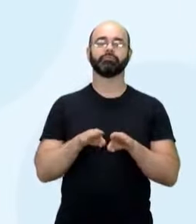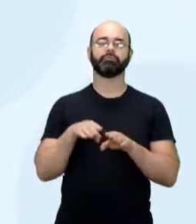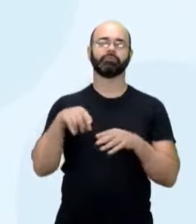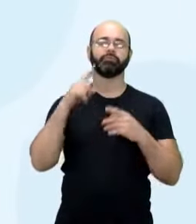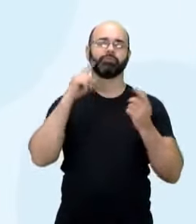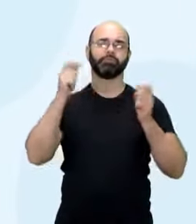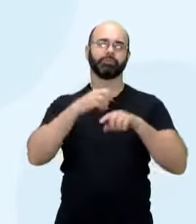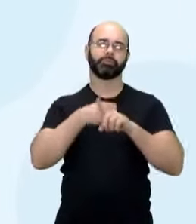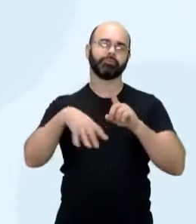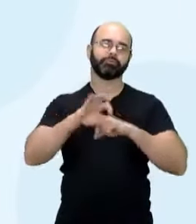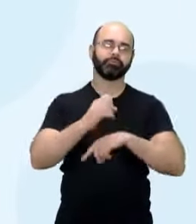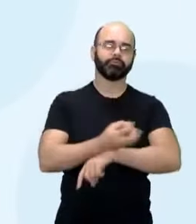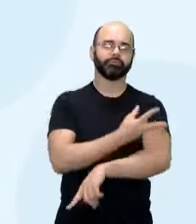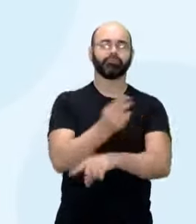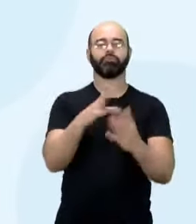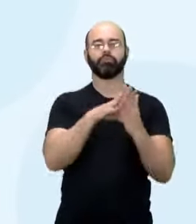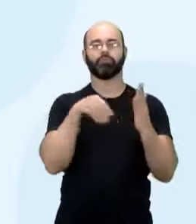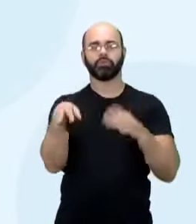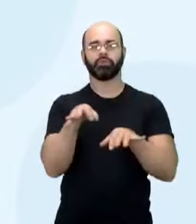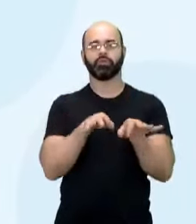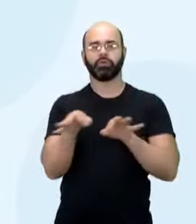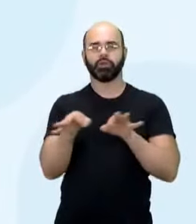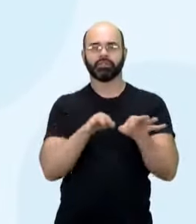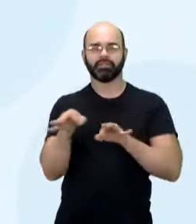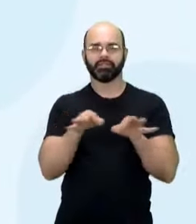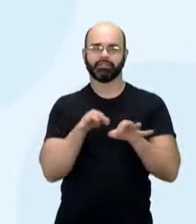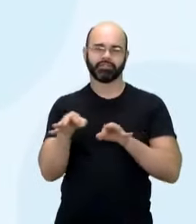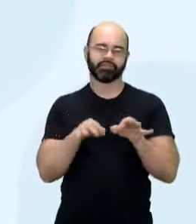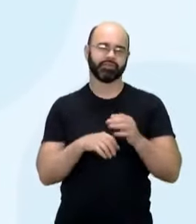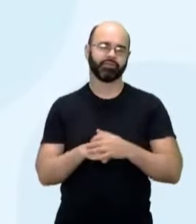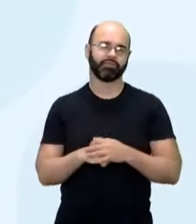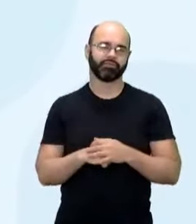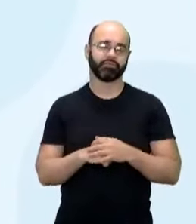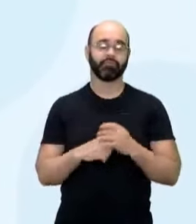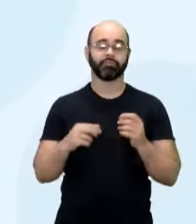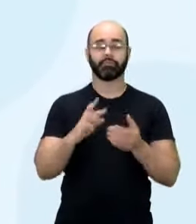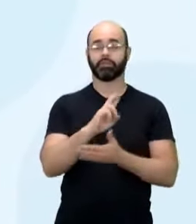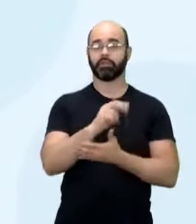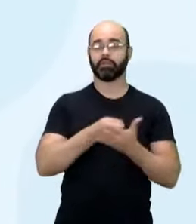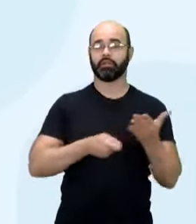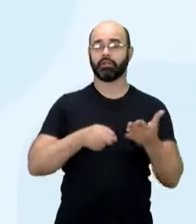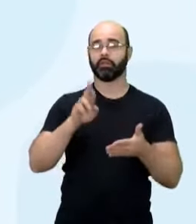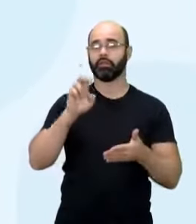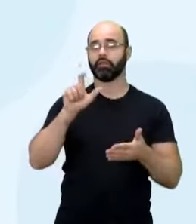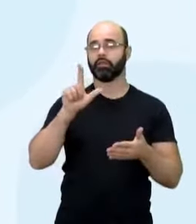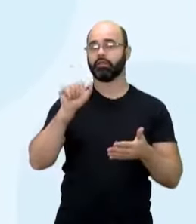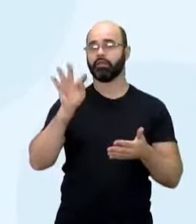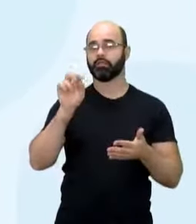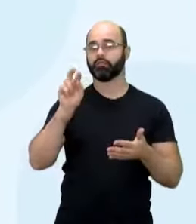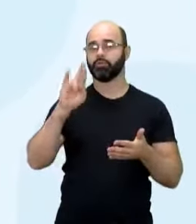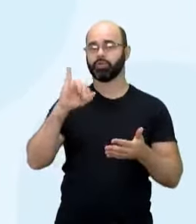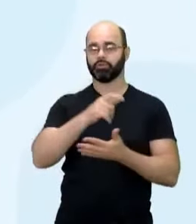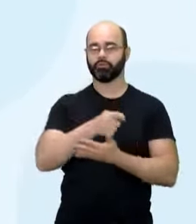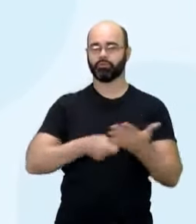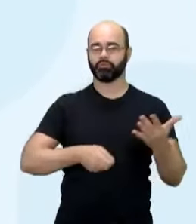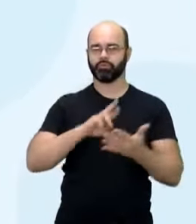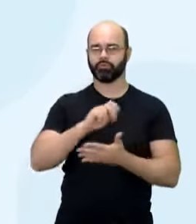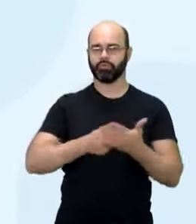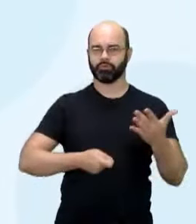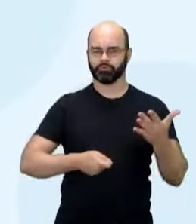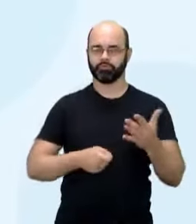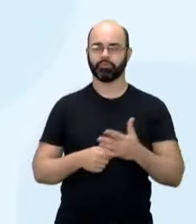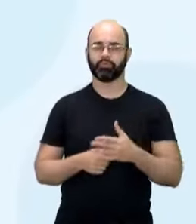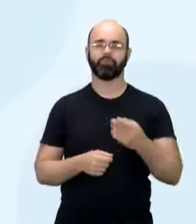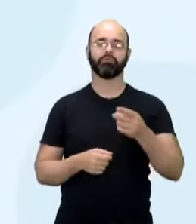socioemocionais, ter um maior letramento socioemocional, né? Tem um relatório que a gente fez de devolutiva do